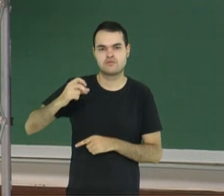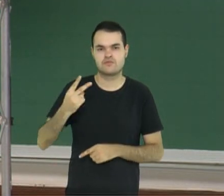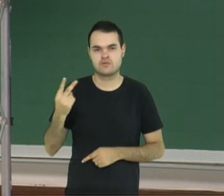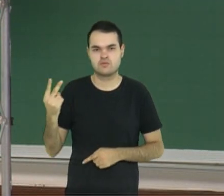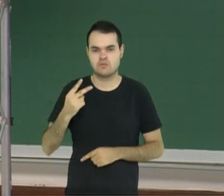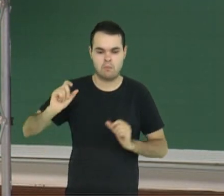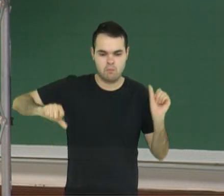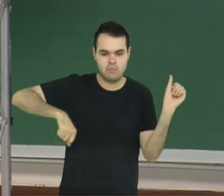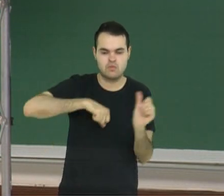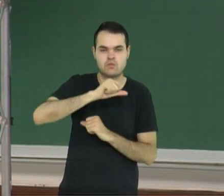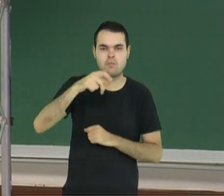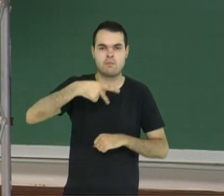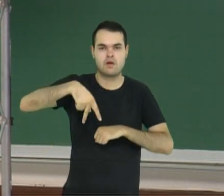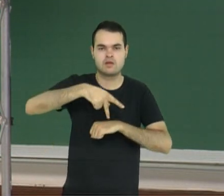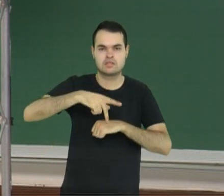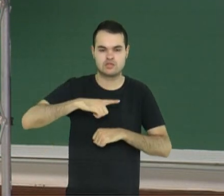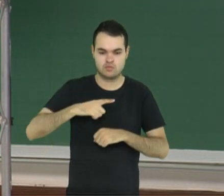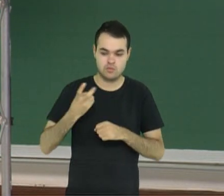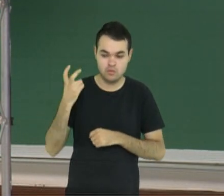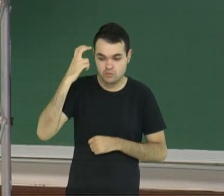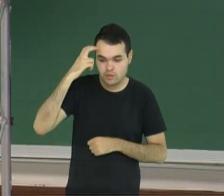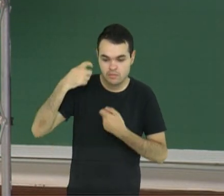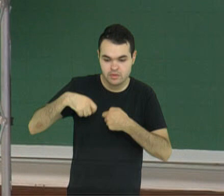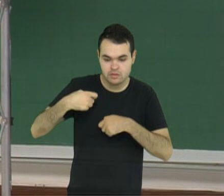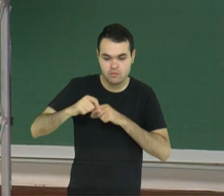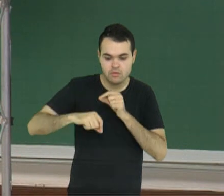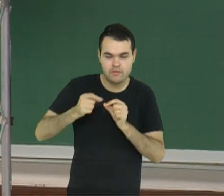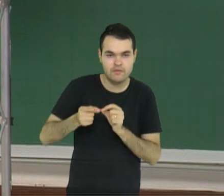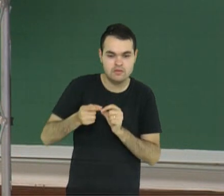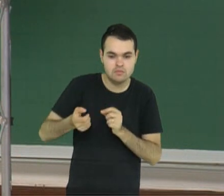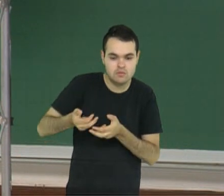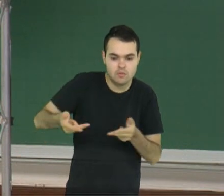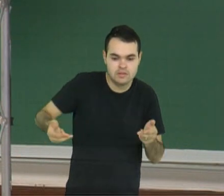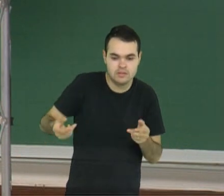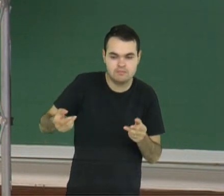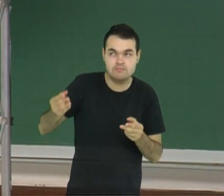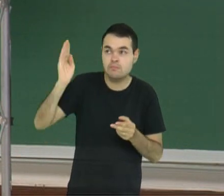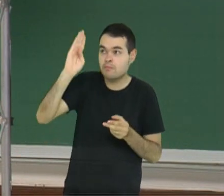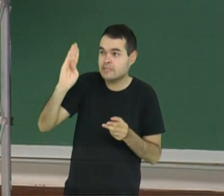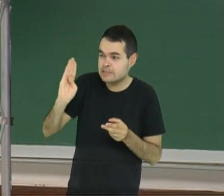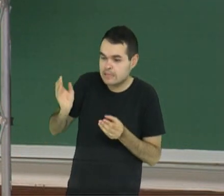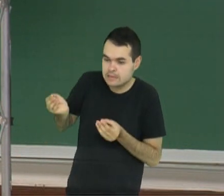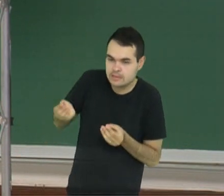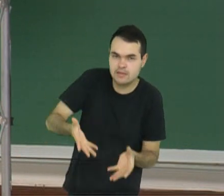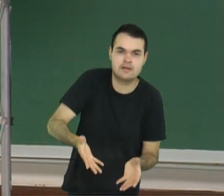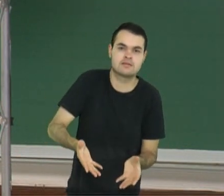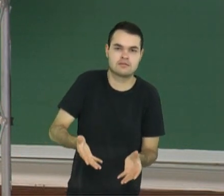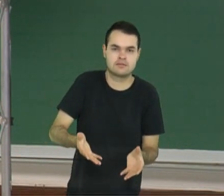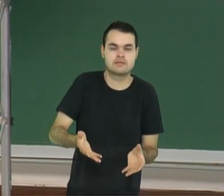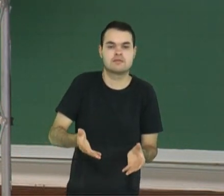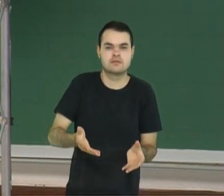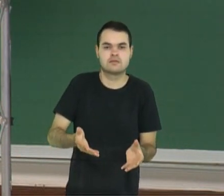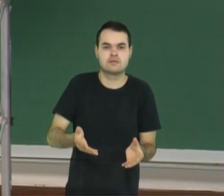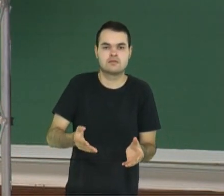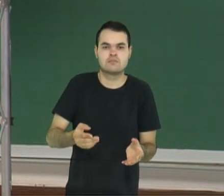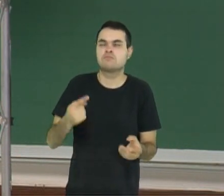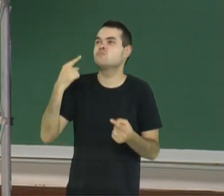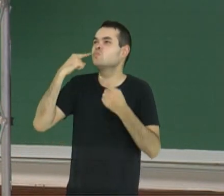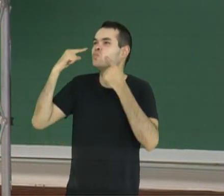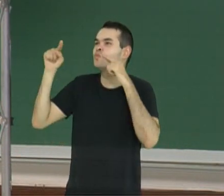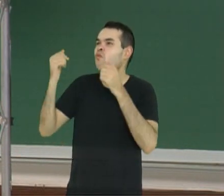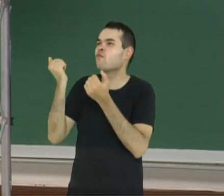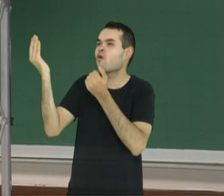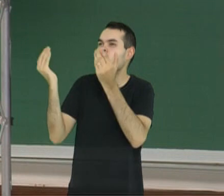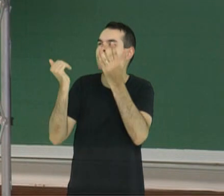nós tínhamos uma cultura que tinha necessidade de fazer uma coisa brasileirada, vamos usar esse termo. Tinha necessidade de ver coisas que vinham de fora